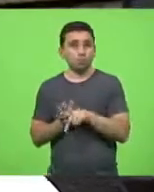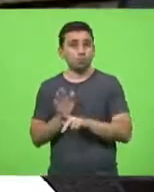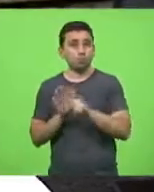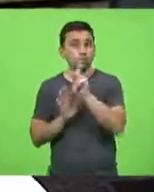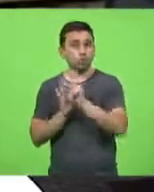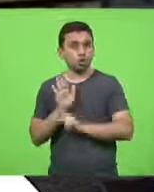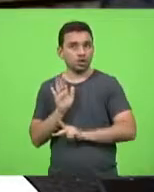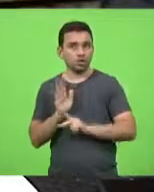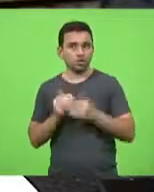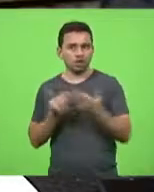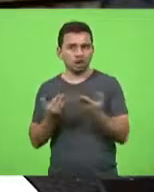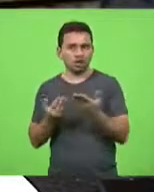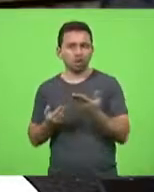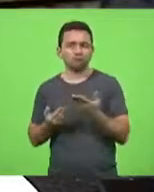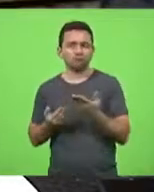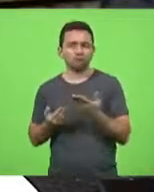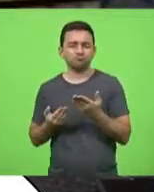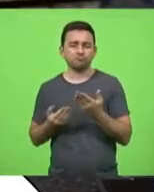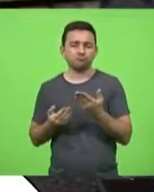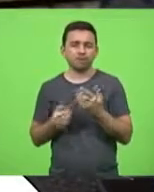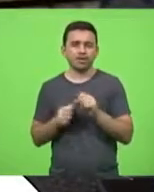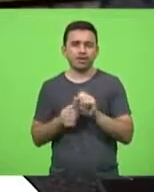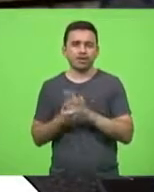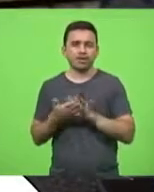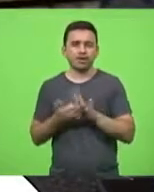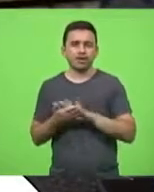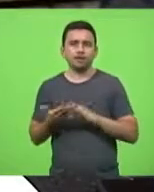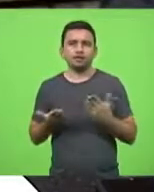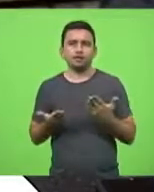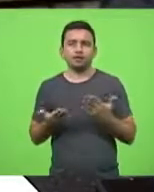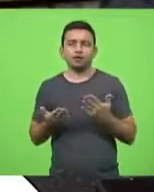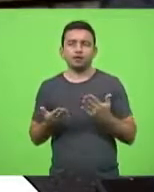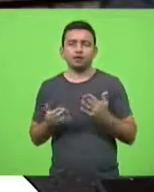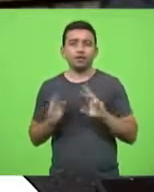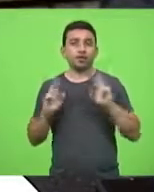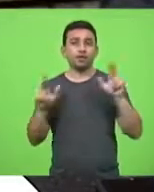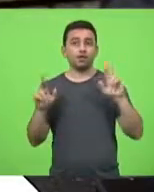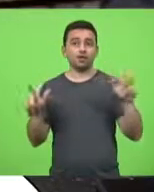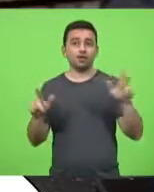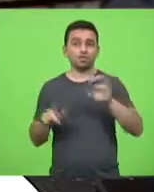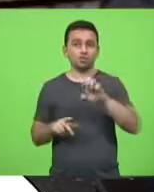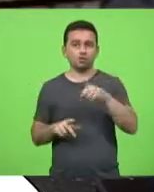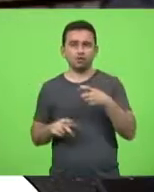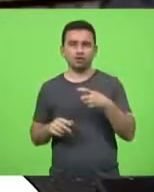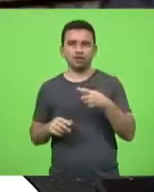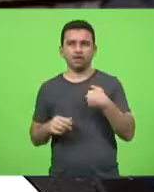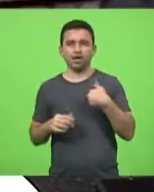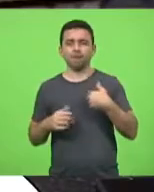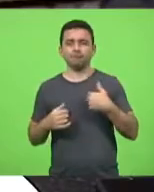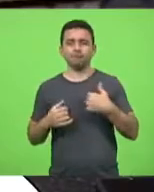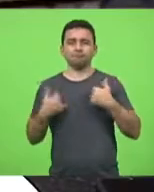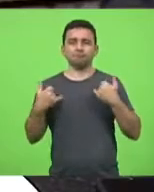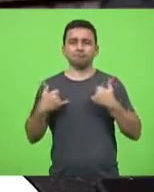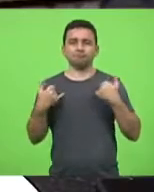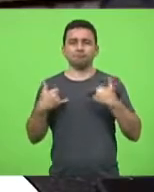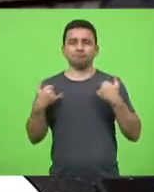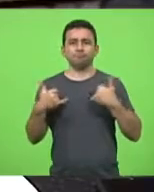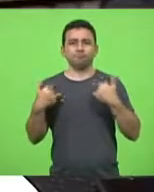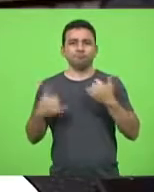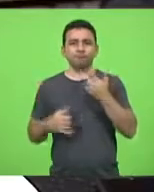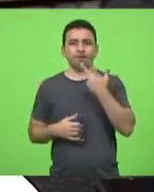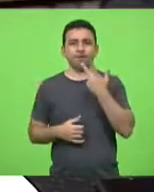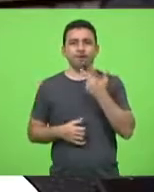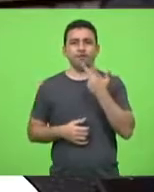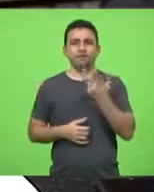essa provocação para esse tipo de projeto, além do que, pelo contrário, o Executivo tem se vangloriado de